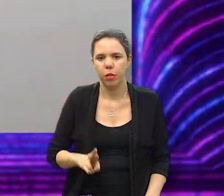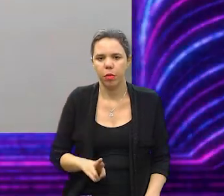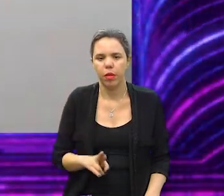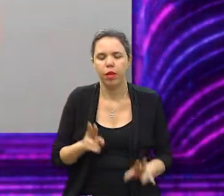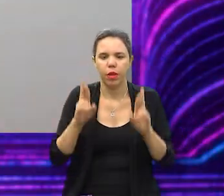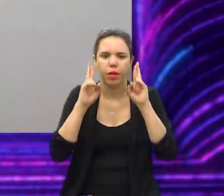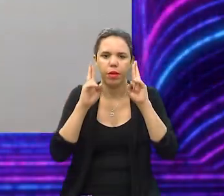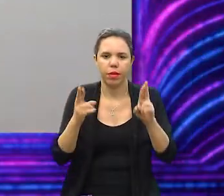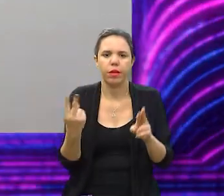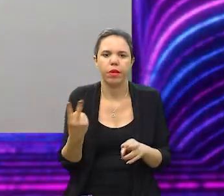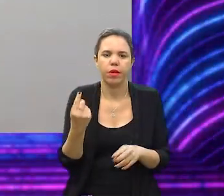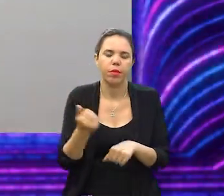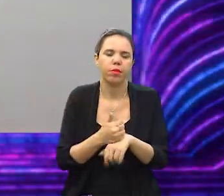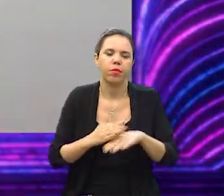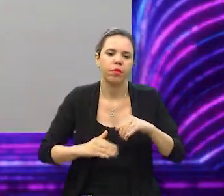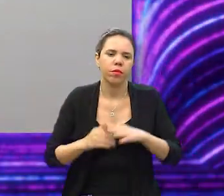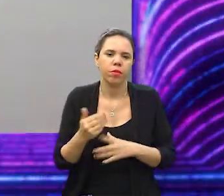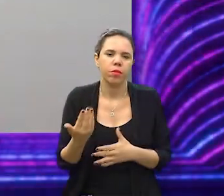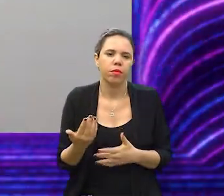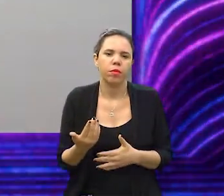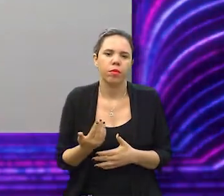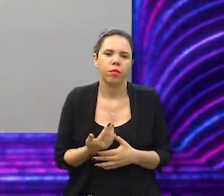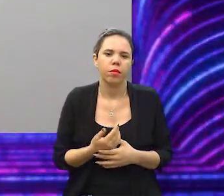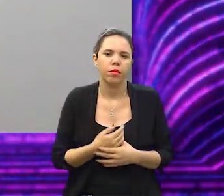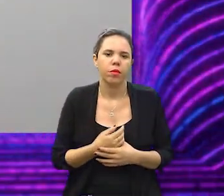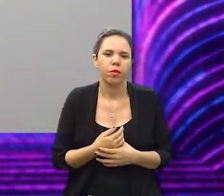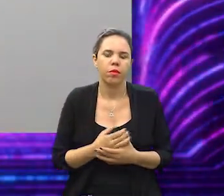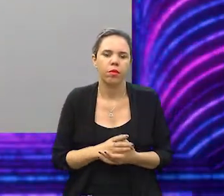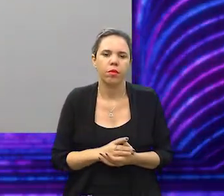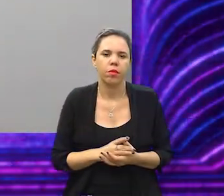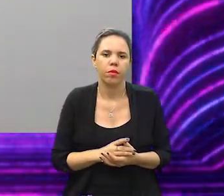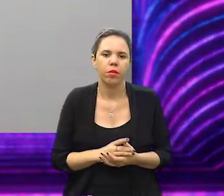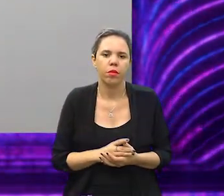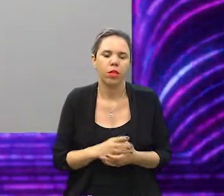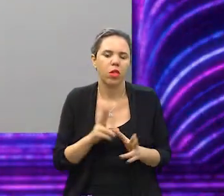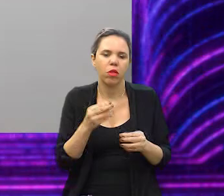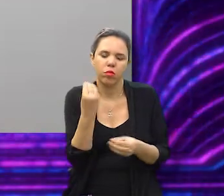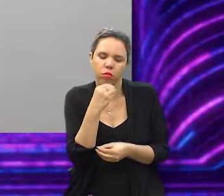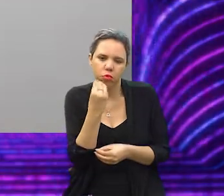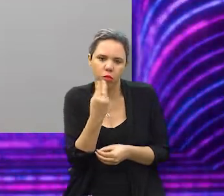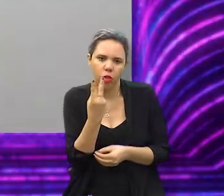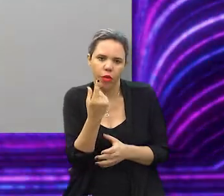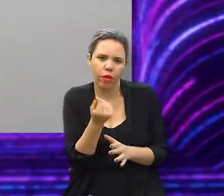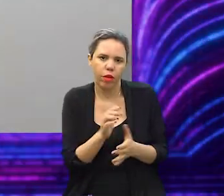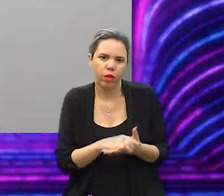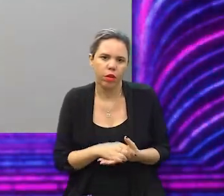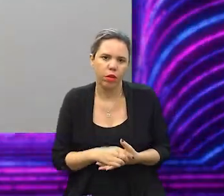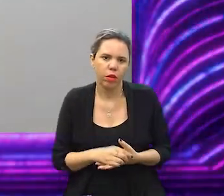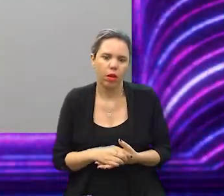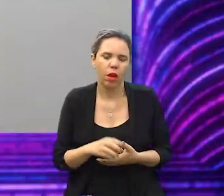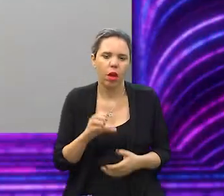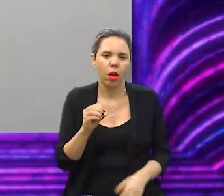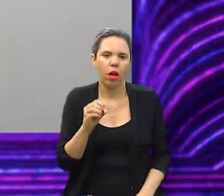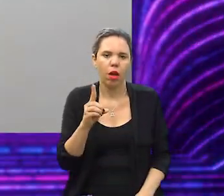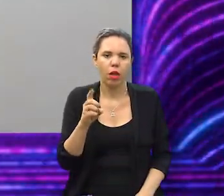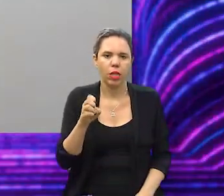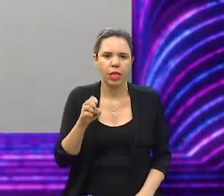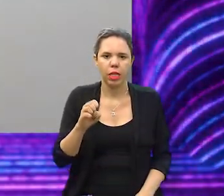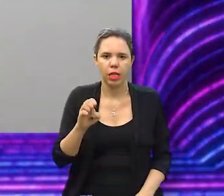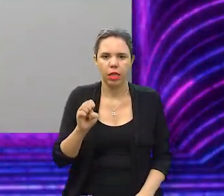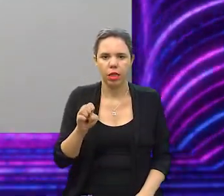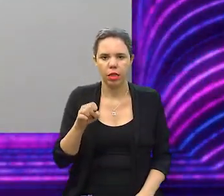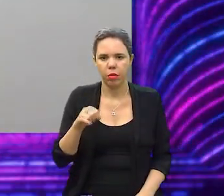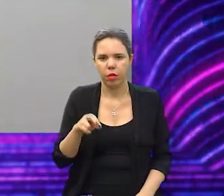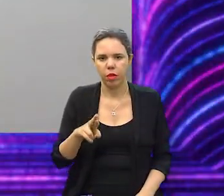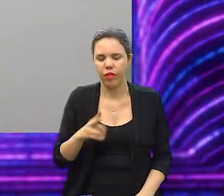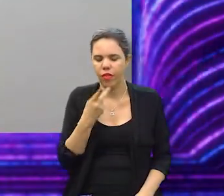muito o preço de profissional, de prestador de serviço. Eu nunca barganhei o preço. O Odemir falou, meu preço é esse. Eu falei,